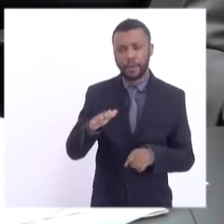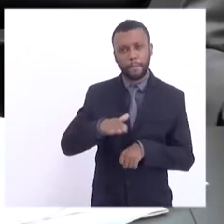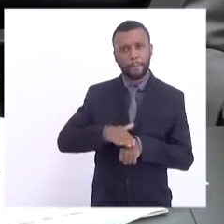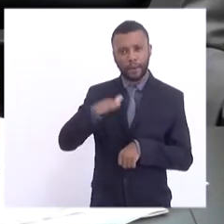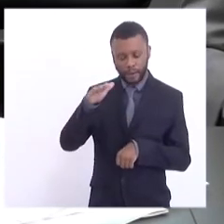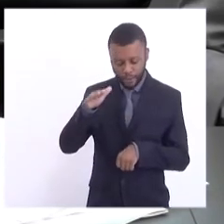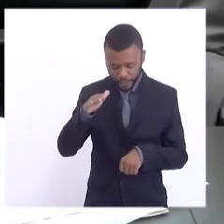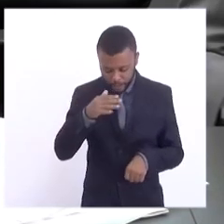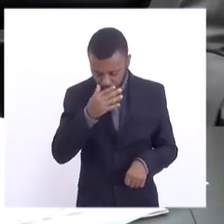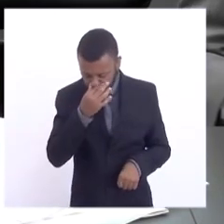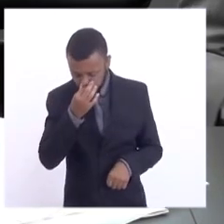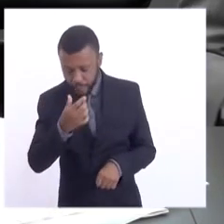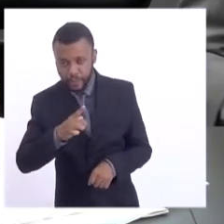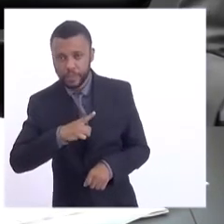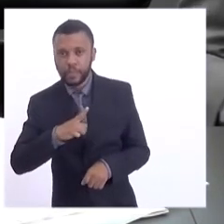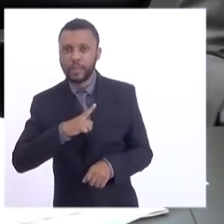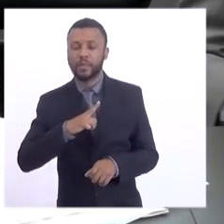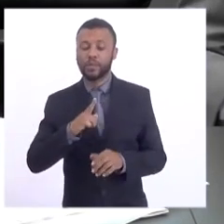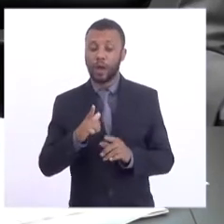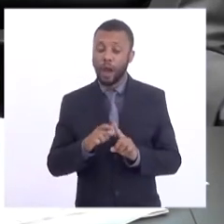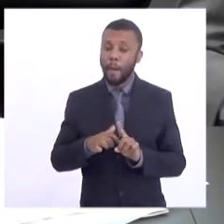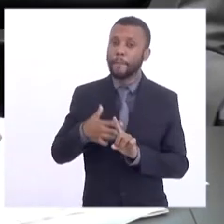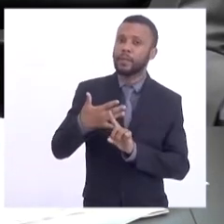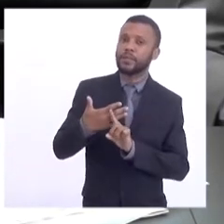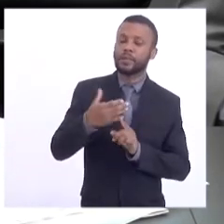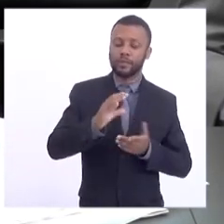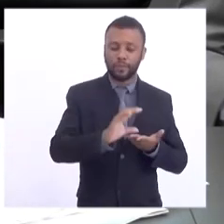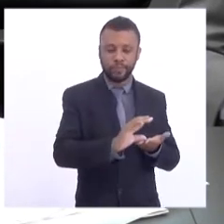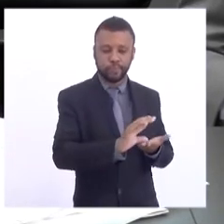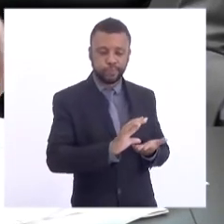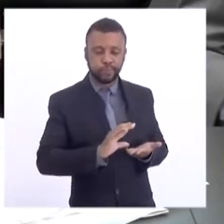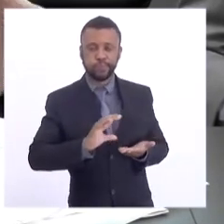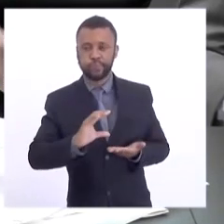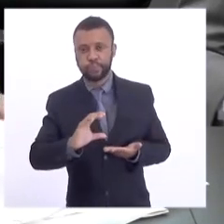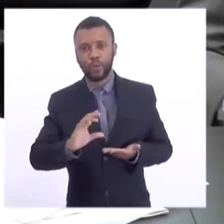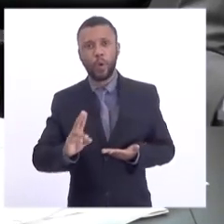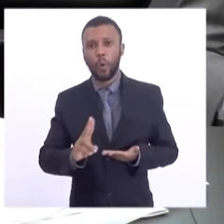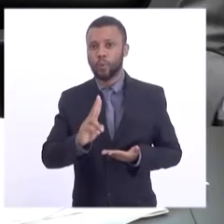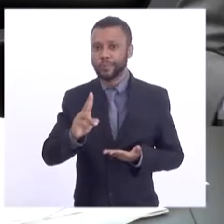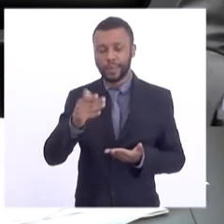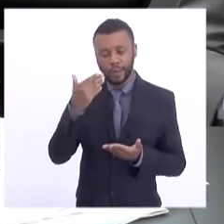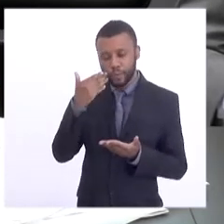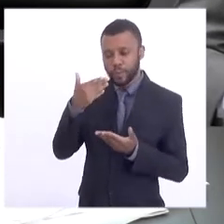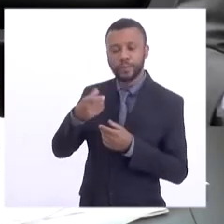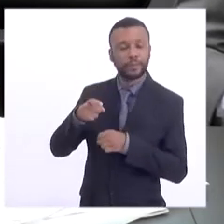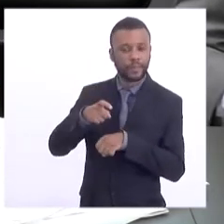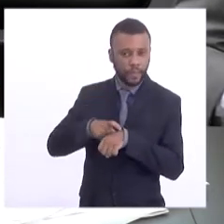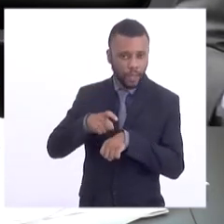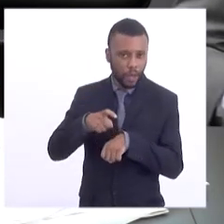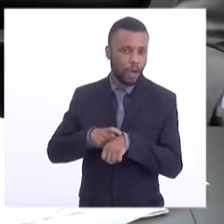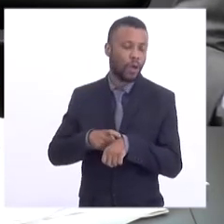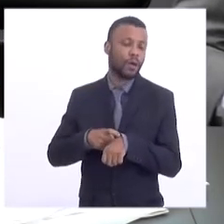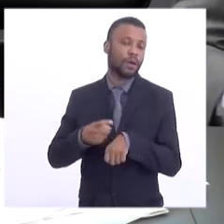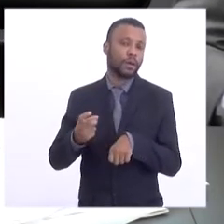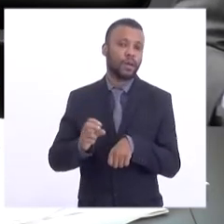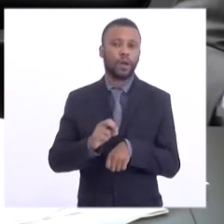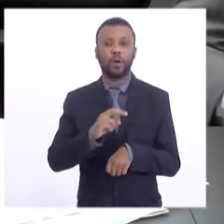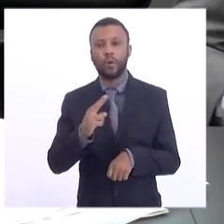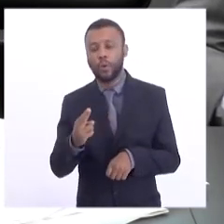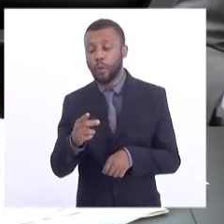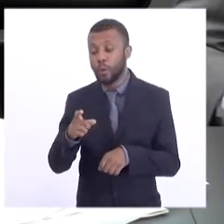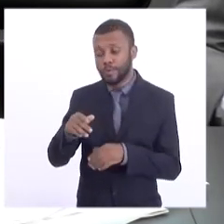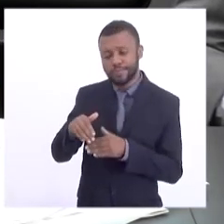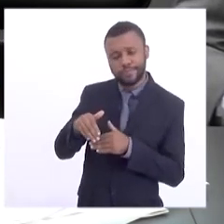acidente otimizado o recurso dele usando imediatamente ou curto curtíssimo